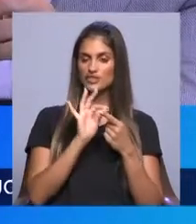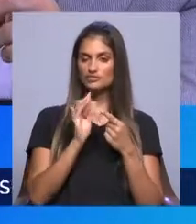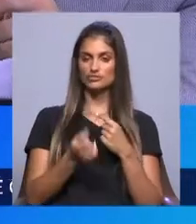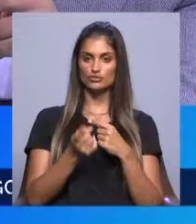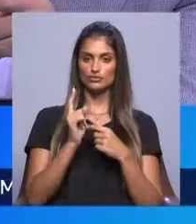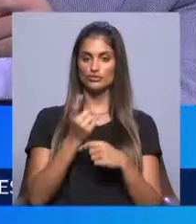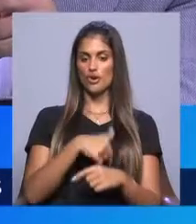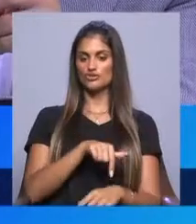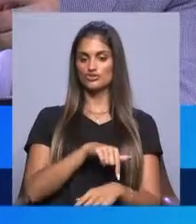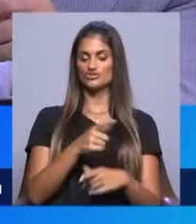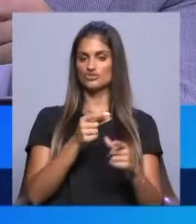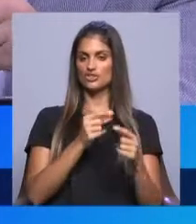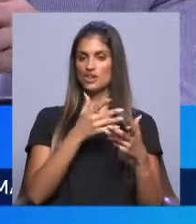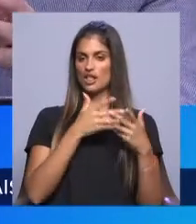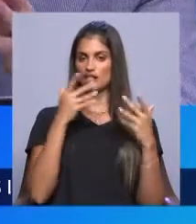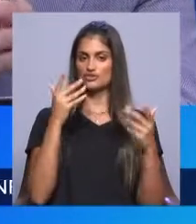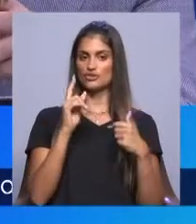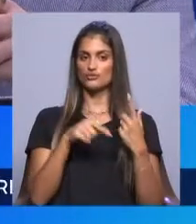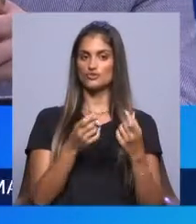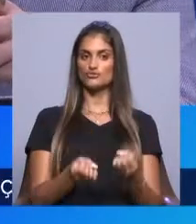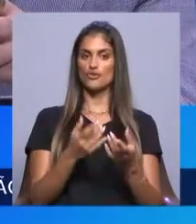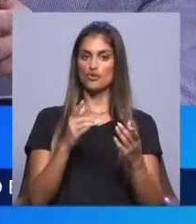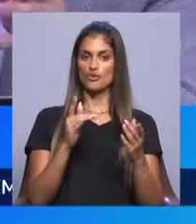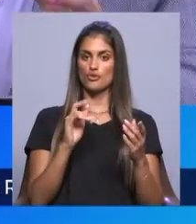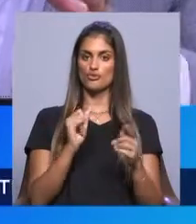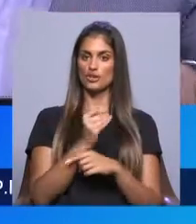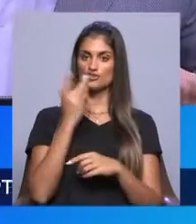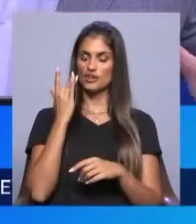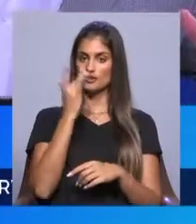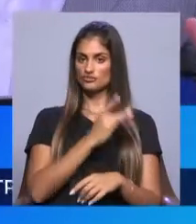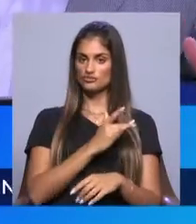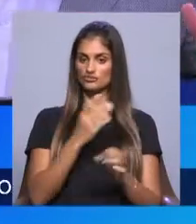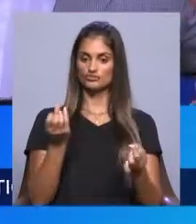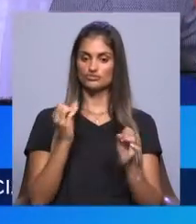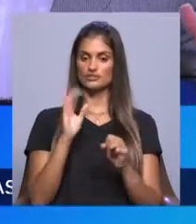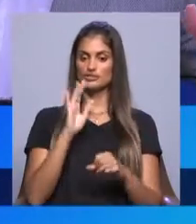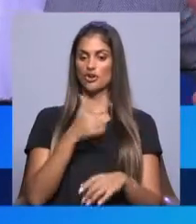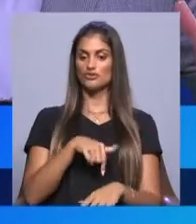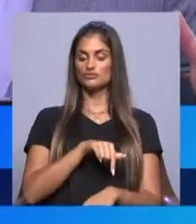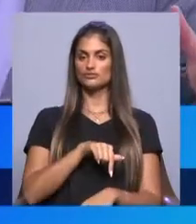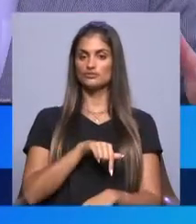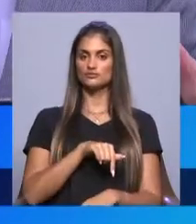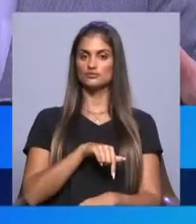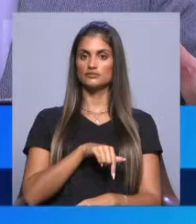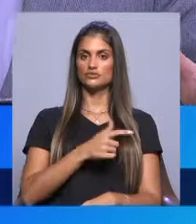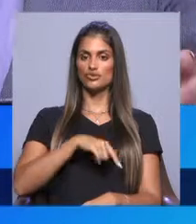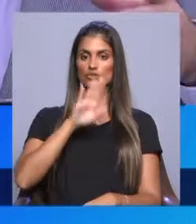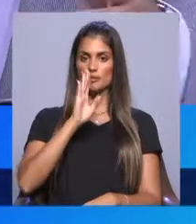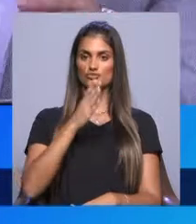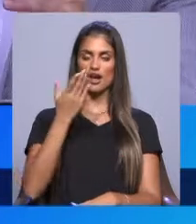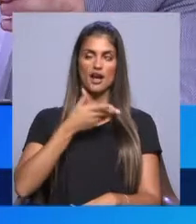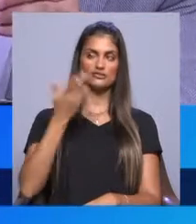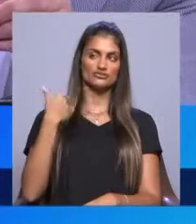para termos estas estrelas gigantescas que depois dão origem a buracos negros gigantescos. Não. Se nós tivermos, como nós sabemos que havia na